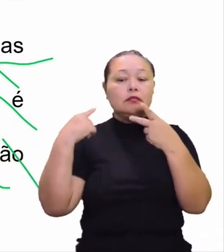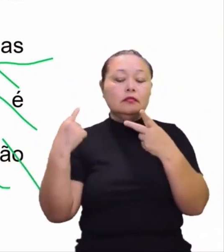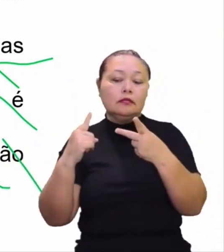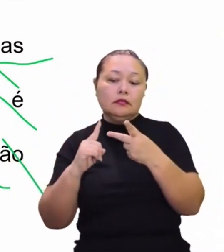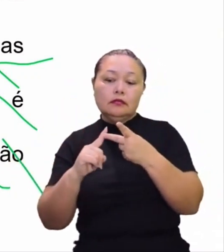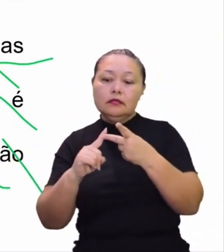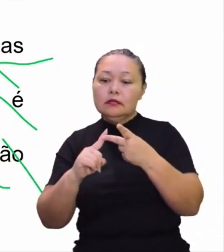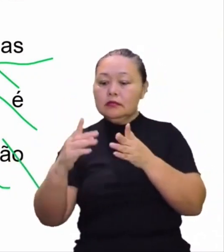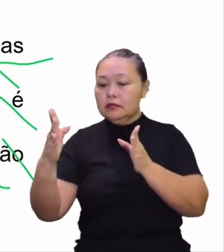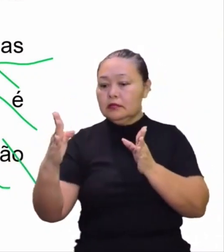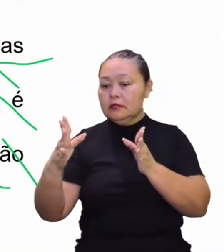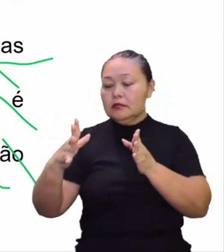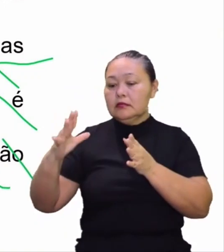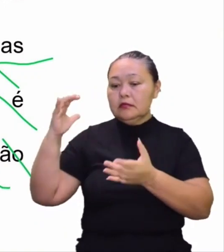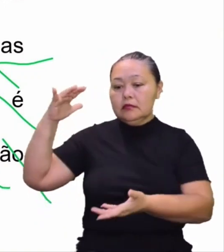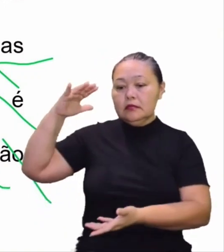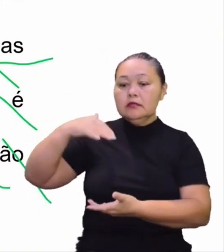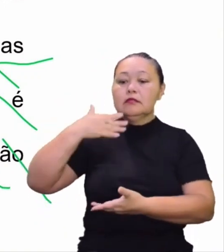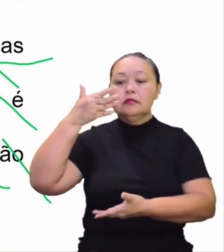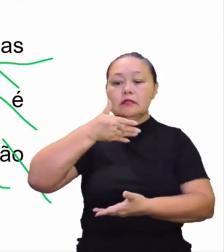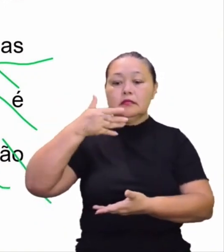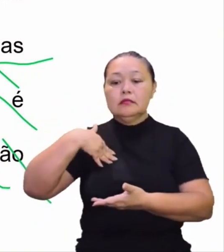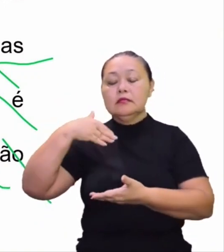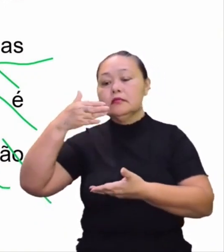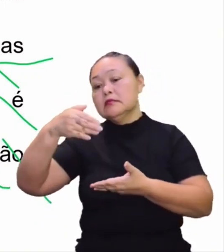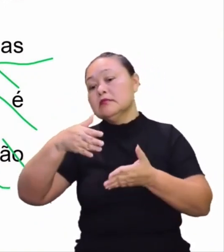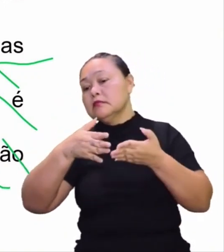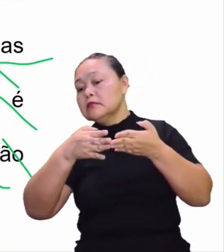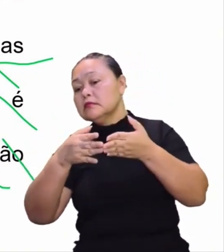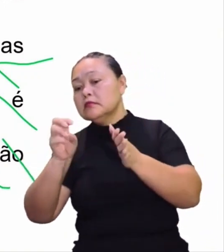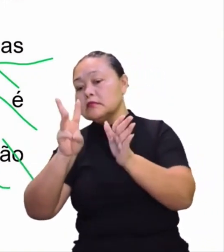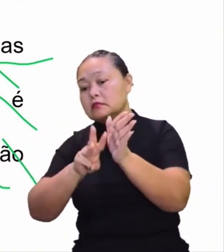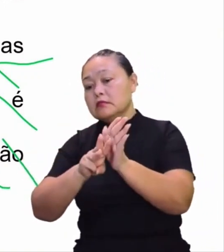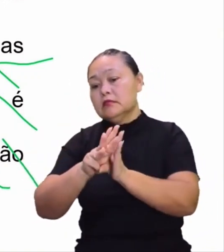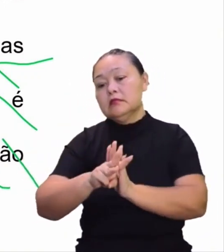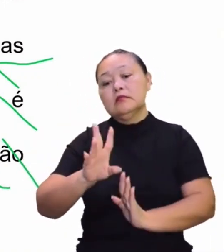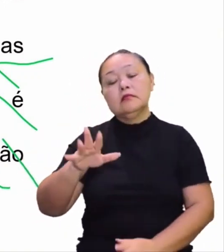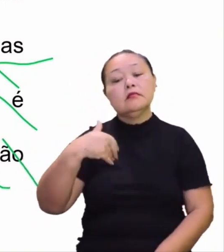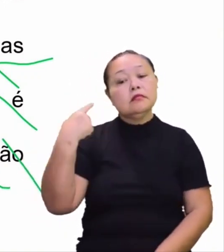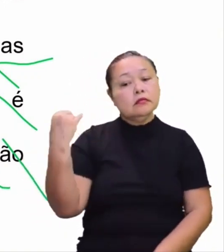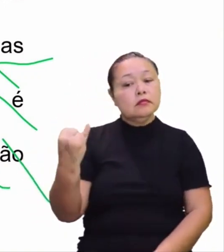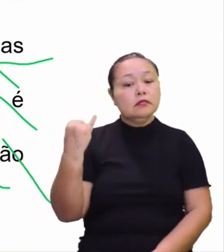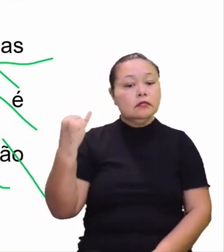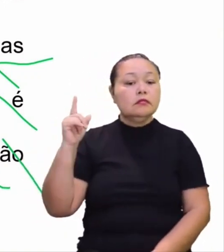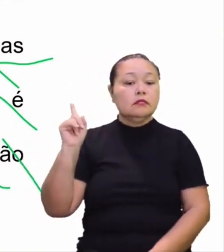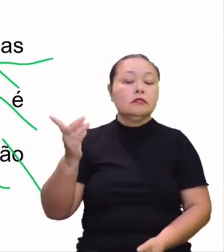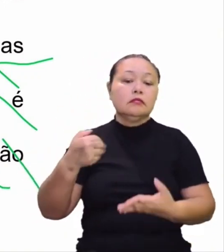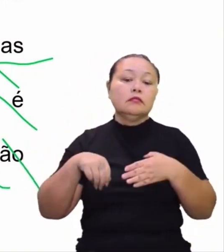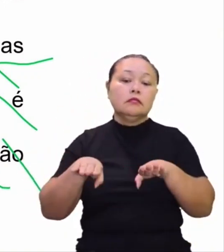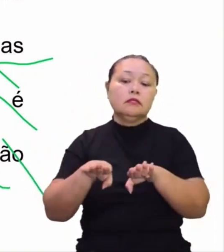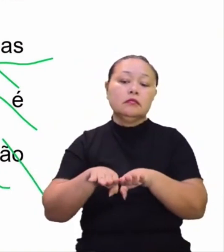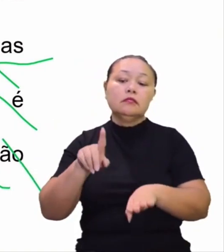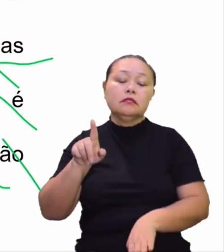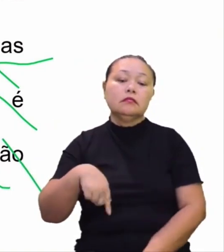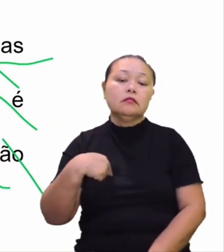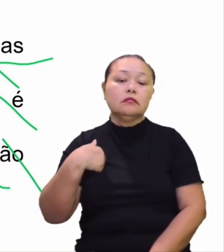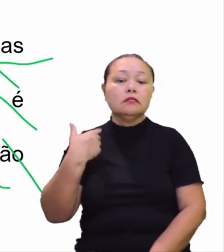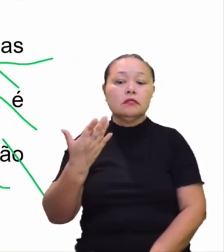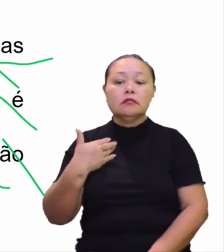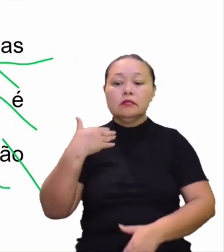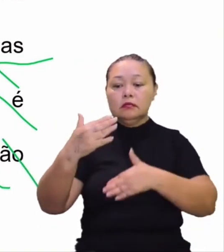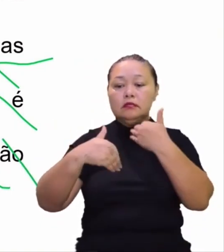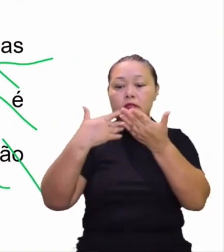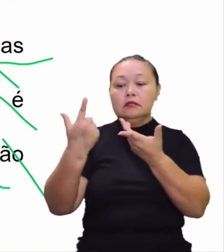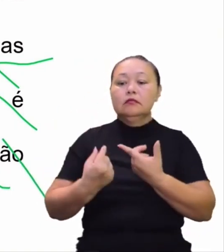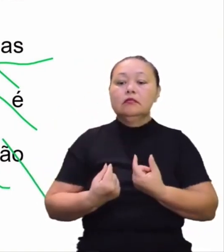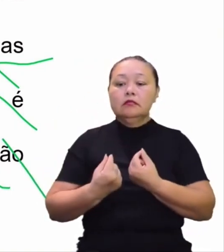Exatamente. Um monte de saco de açúcar descendo ali o Rio Madeira. Então, a importância dele também é para a questão